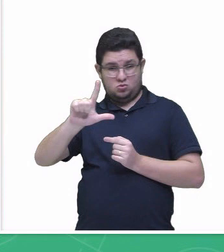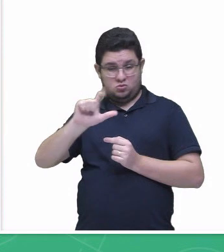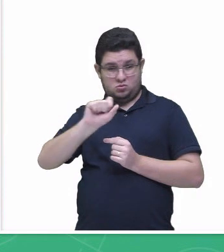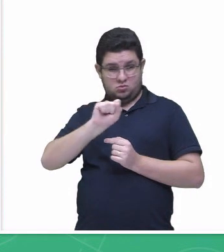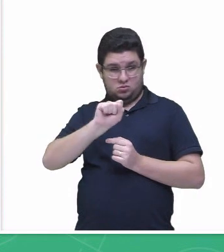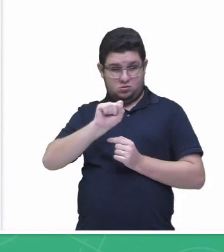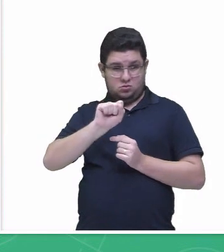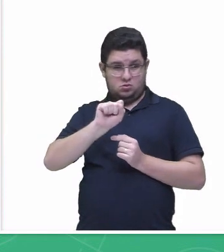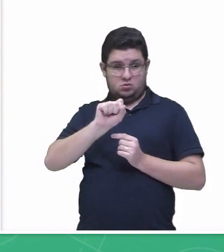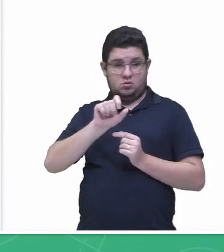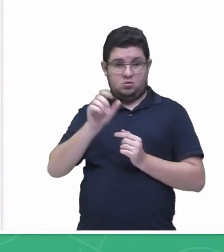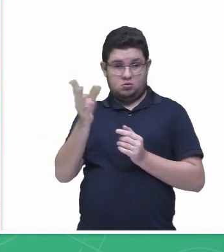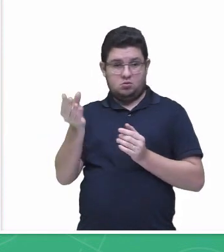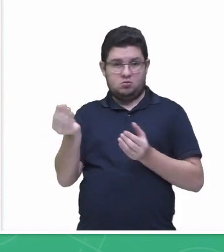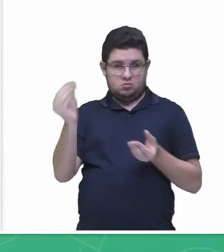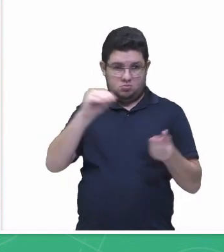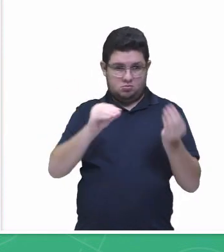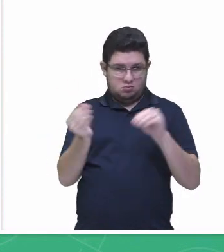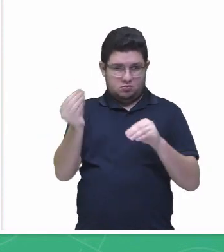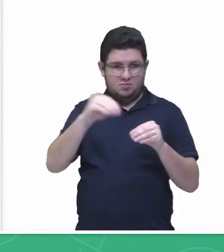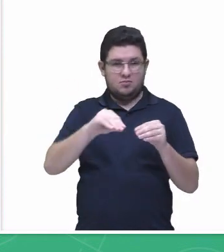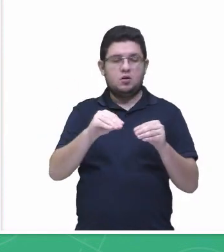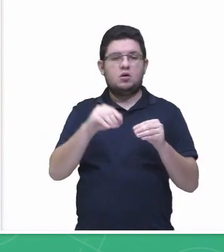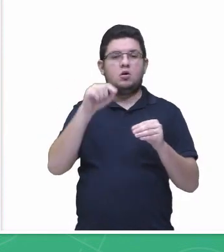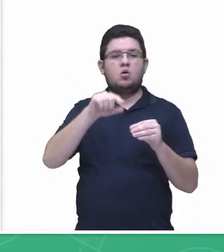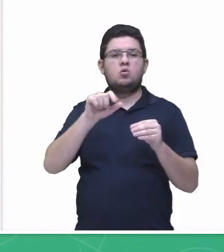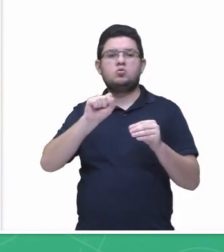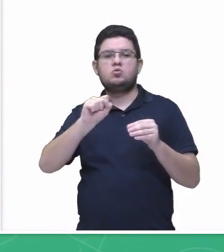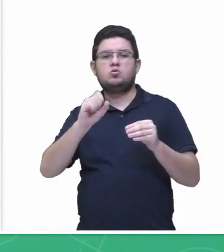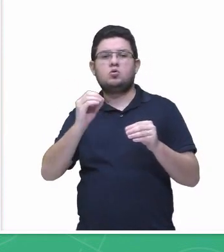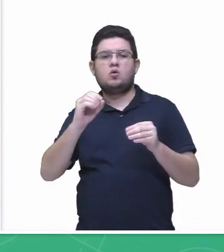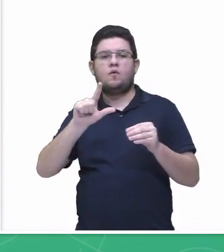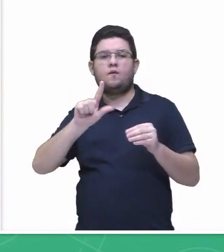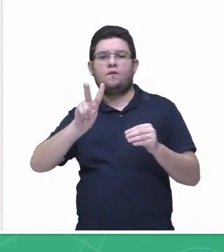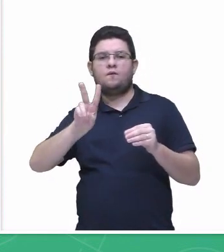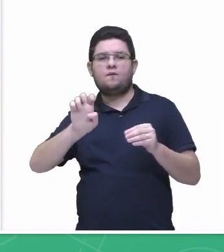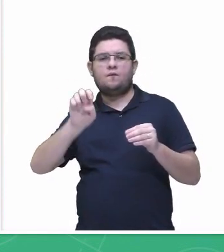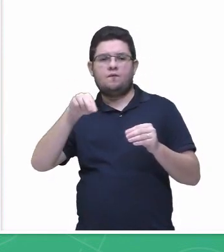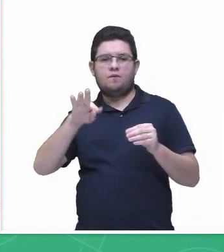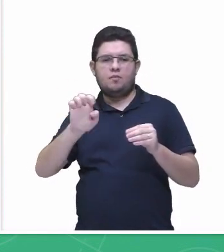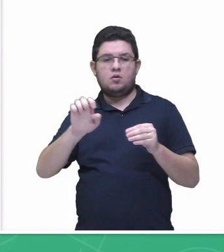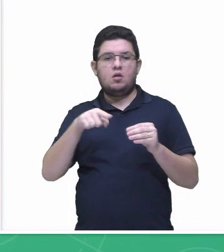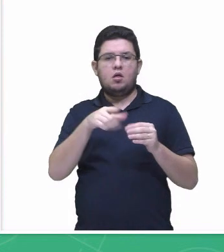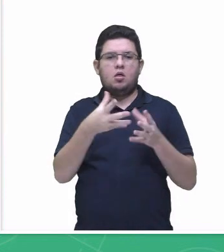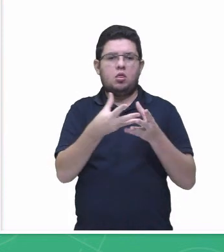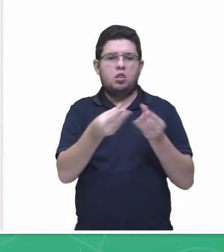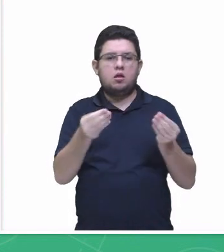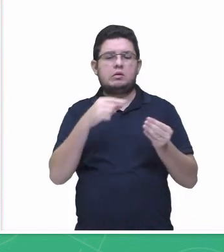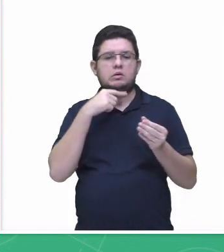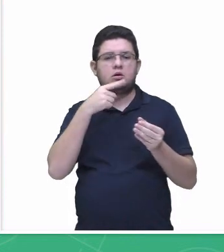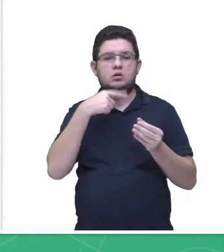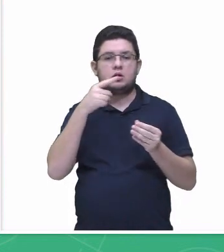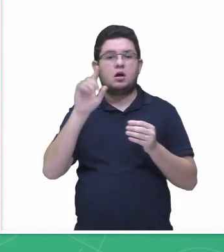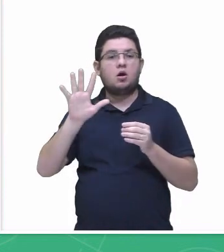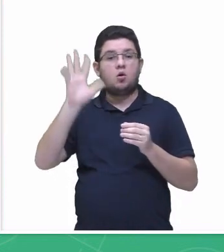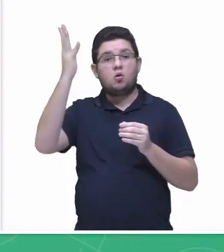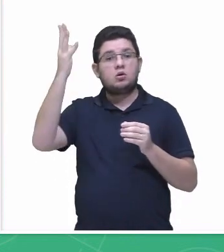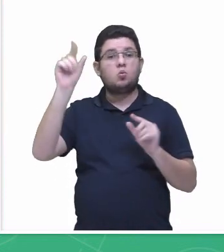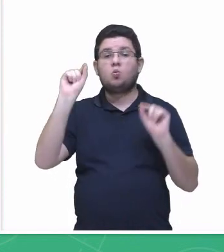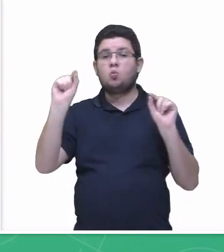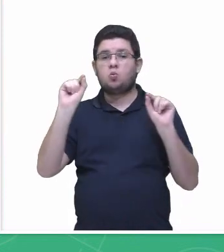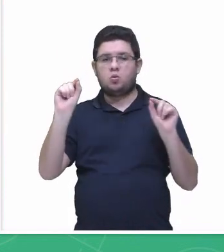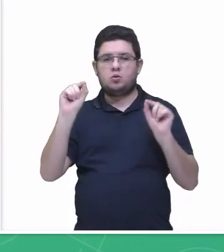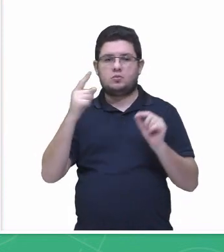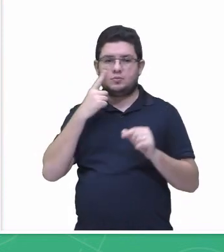o soluto. Neste ponto, a solução torna-se Vamos lá ver as alternativas.